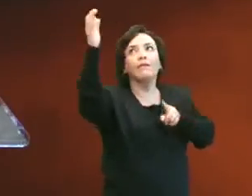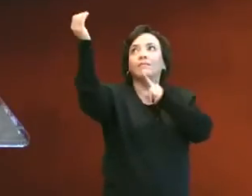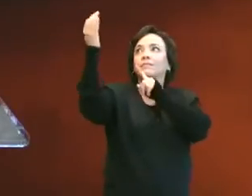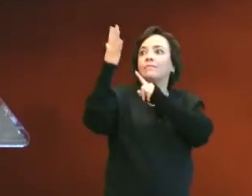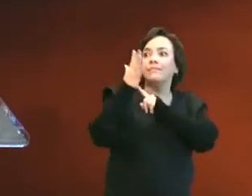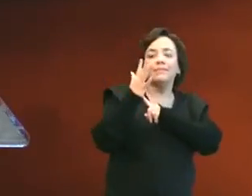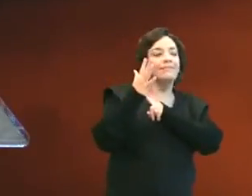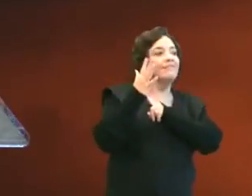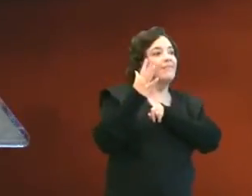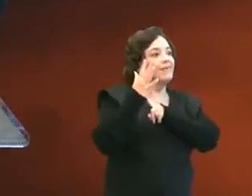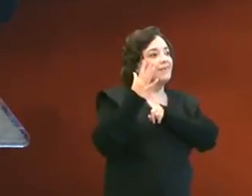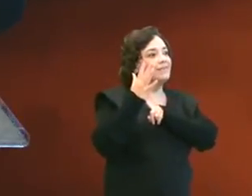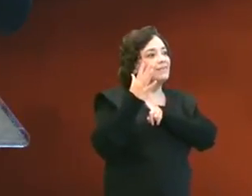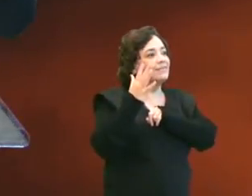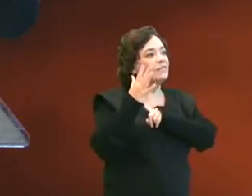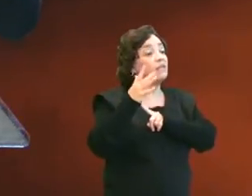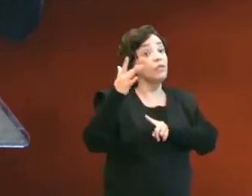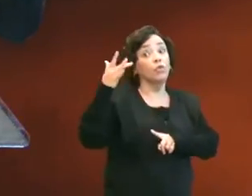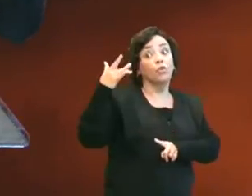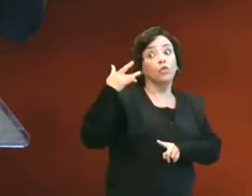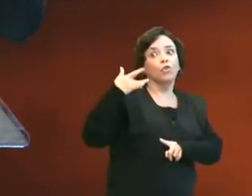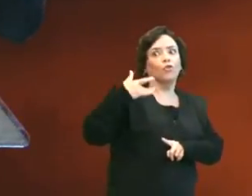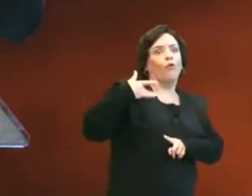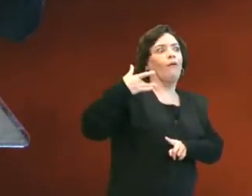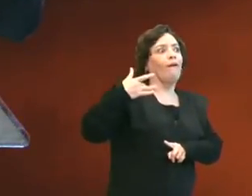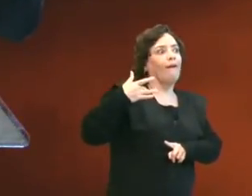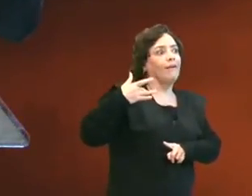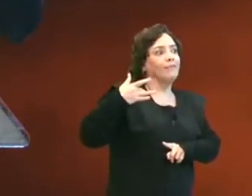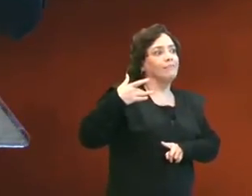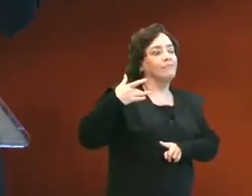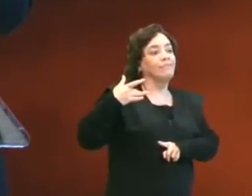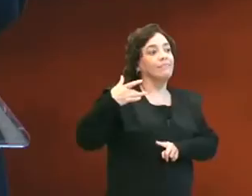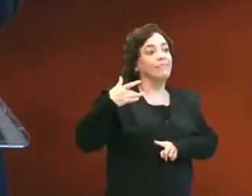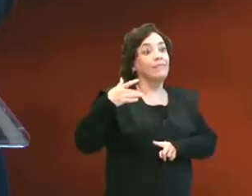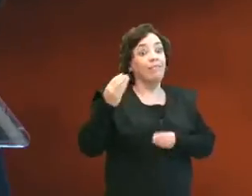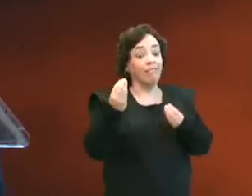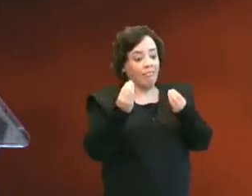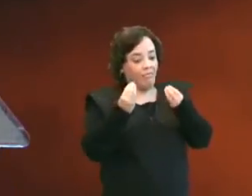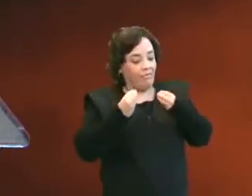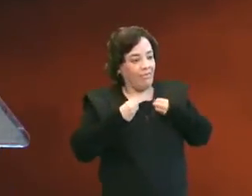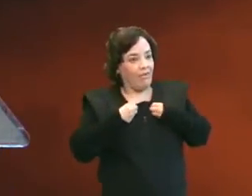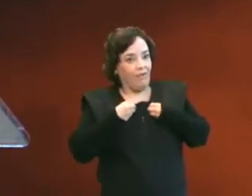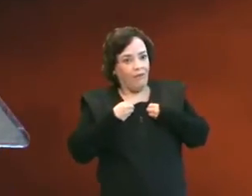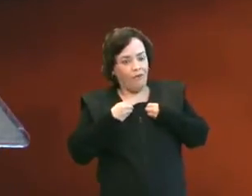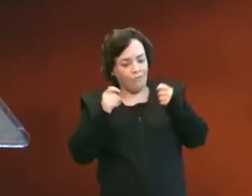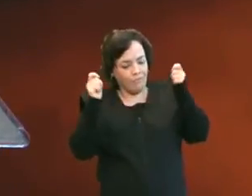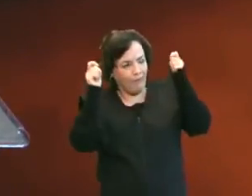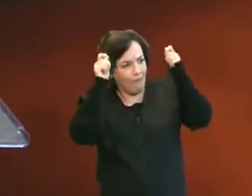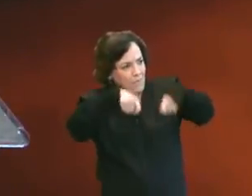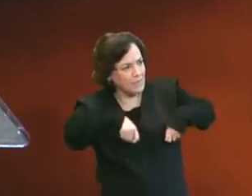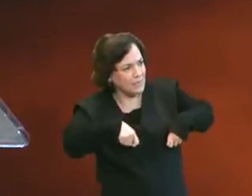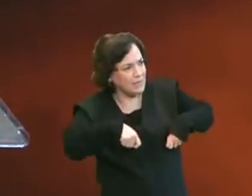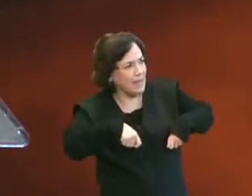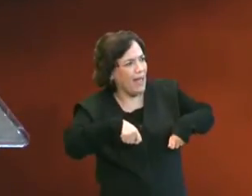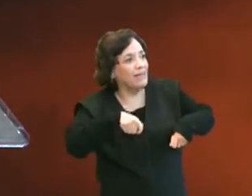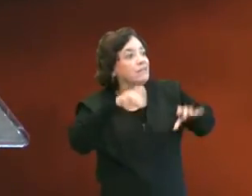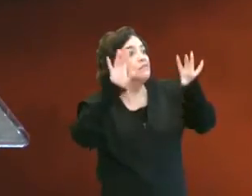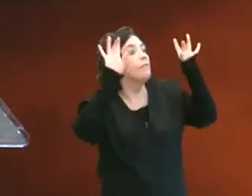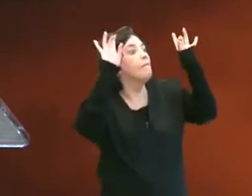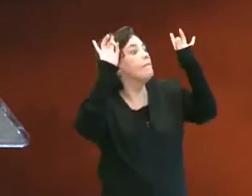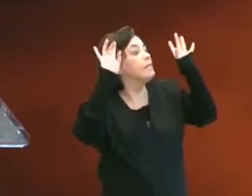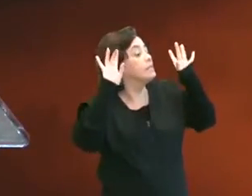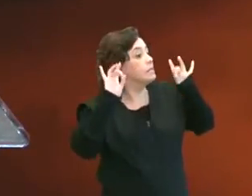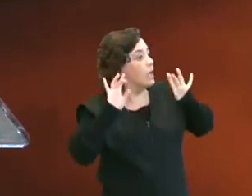nós, nos tocando com o seu poder e nos dando capacidades